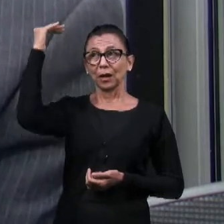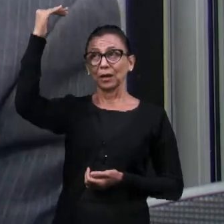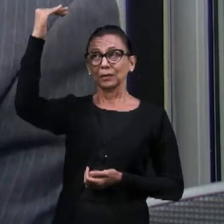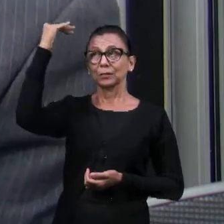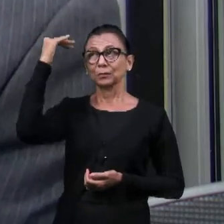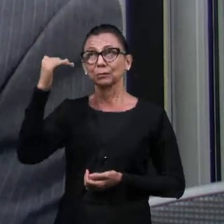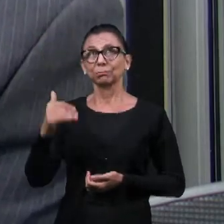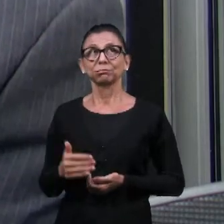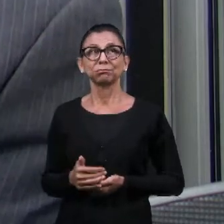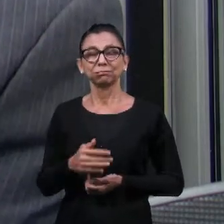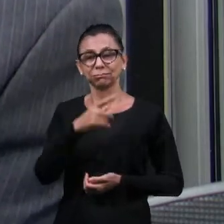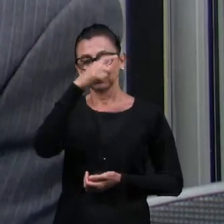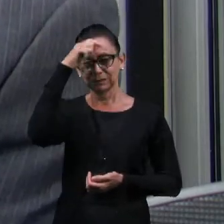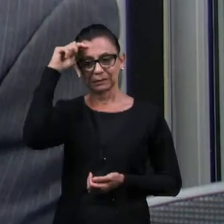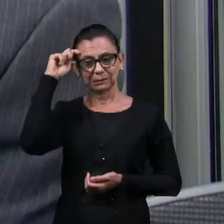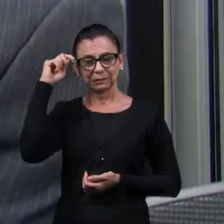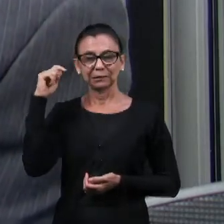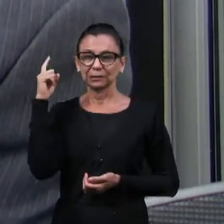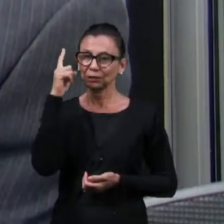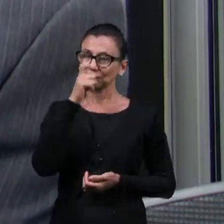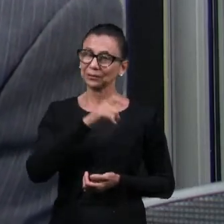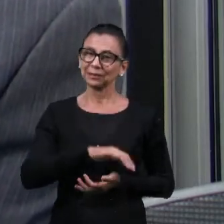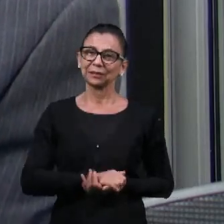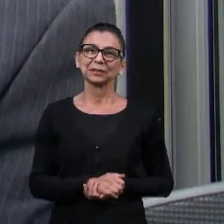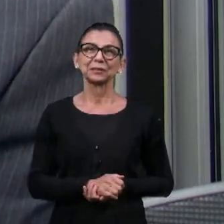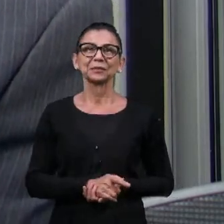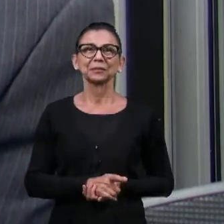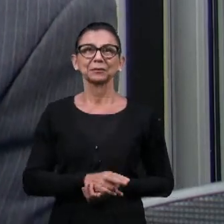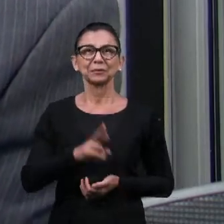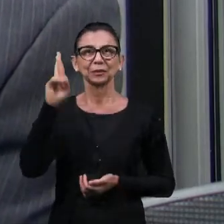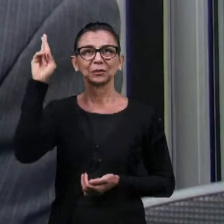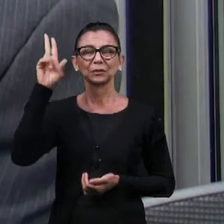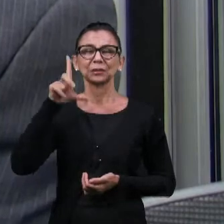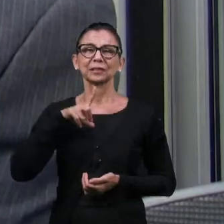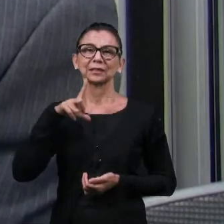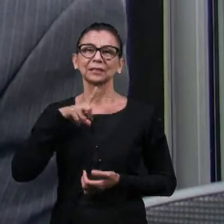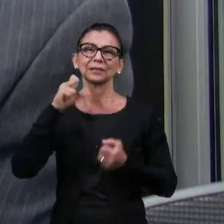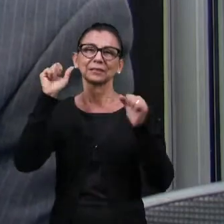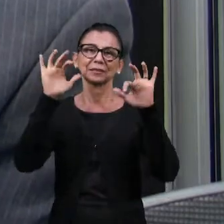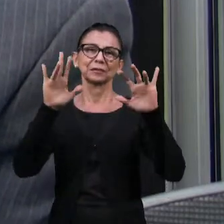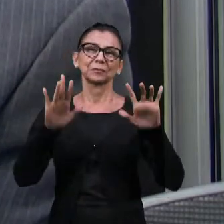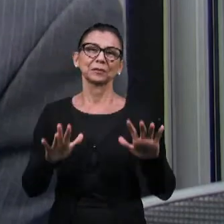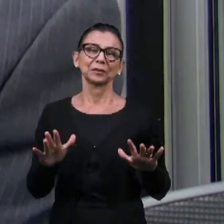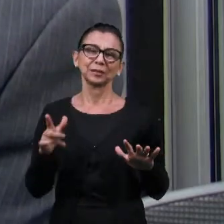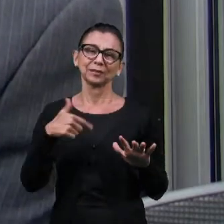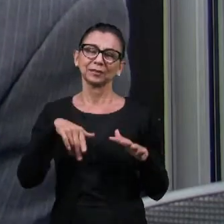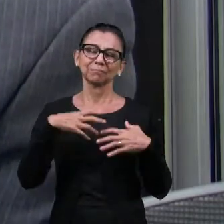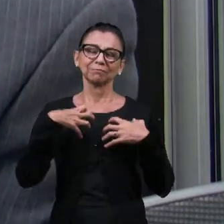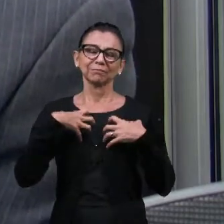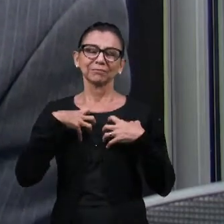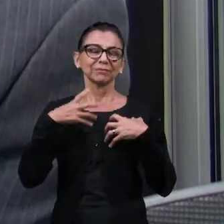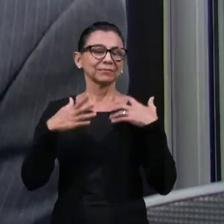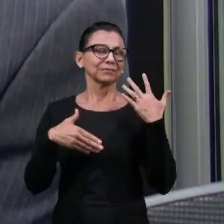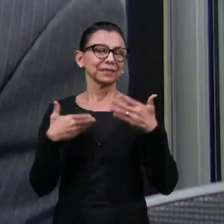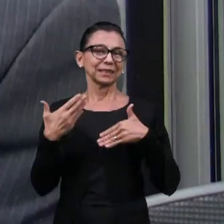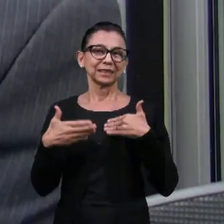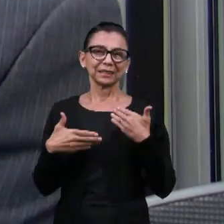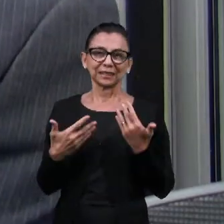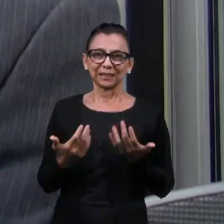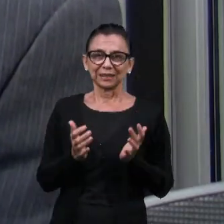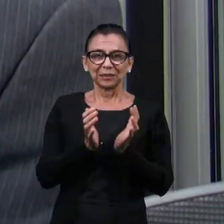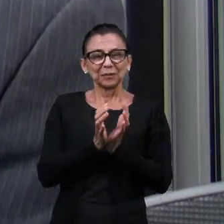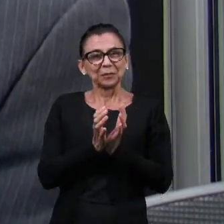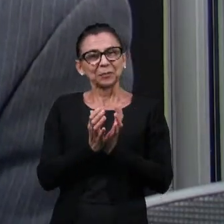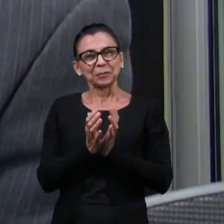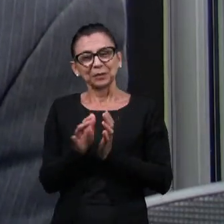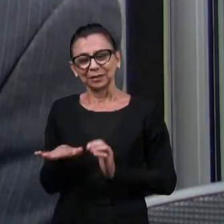porque é mais difícil, mas Deus tem abençoado. Isso nos dá uma grande alegria, essa classe, né, de